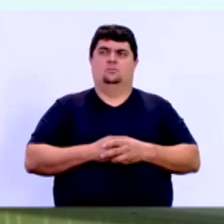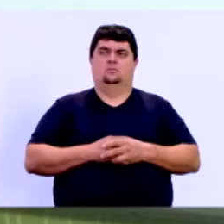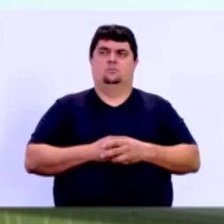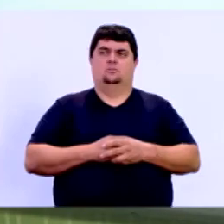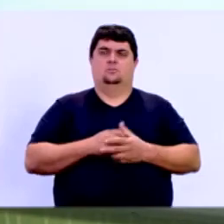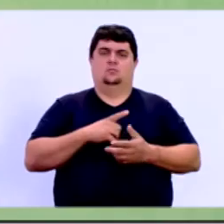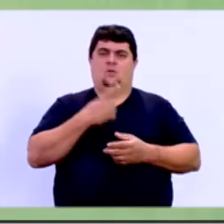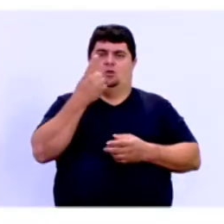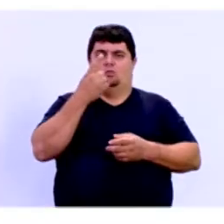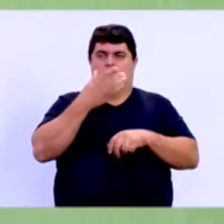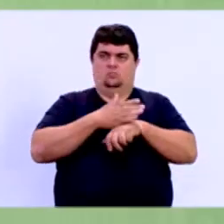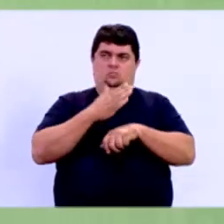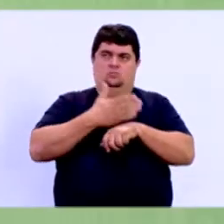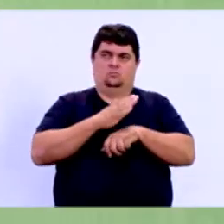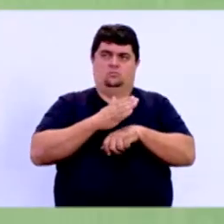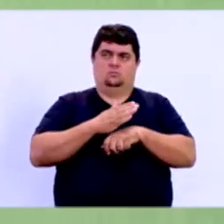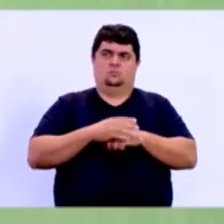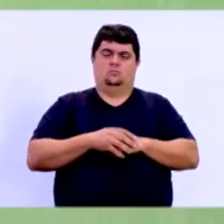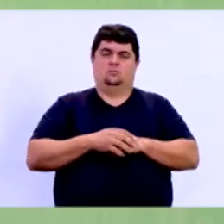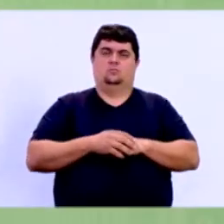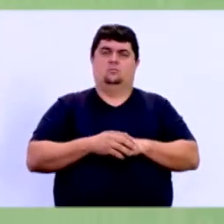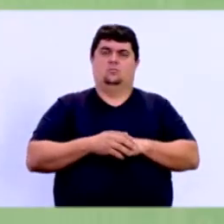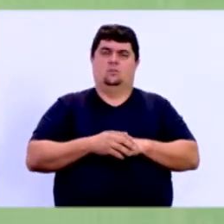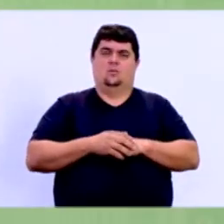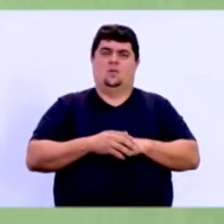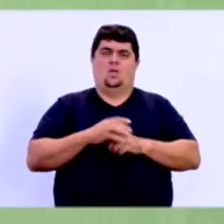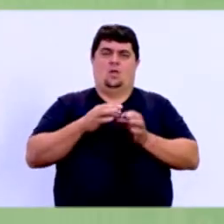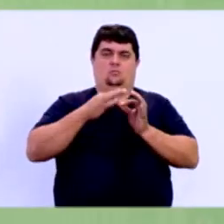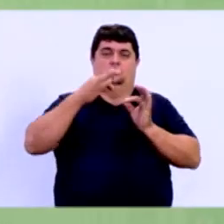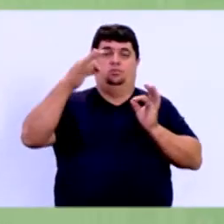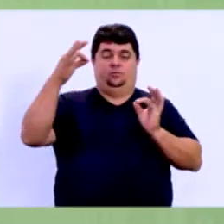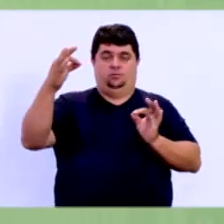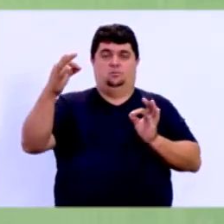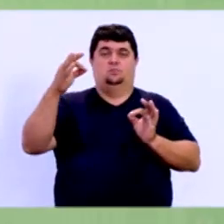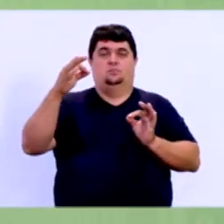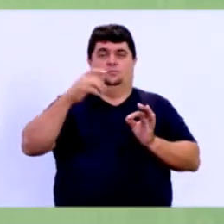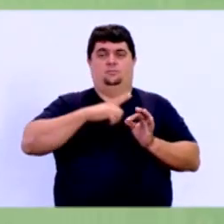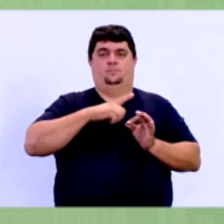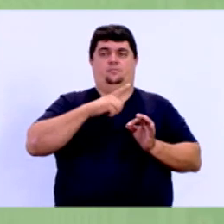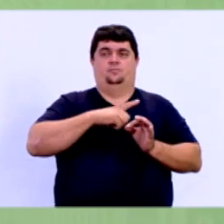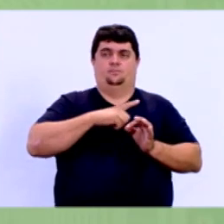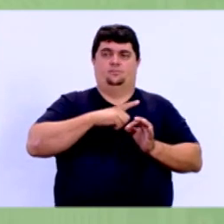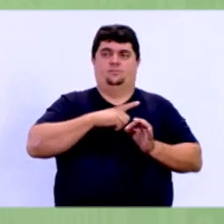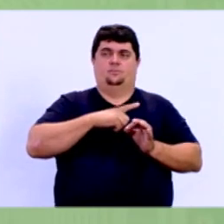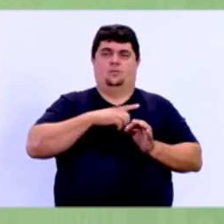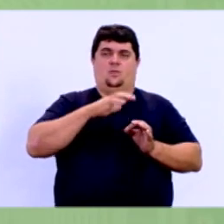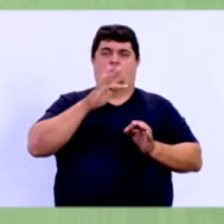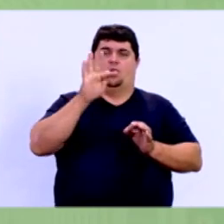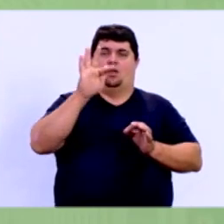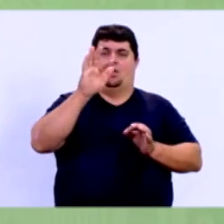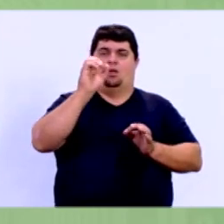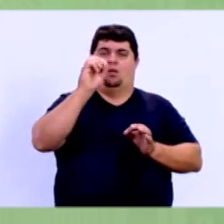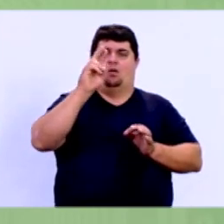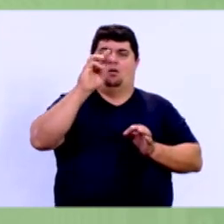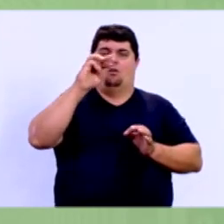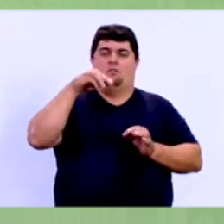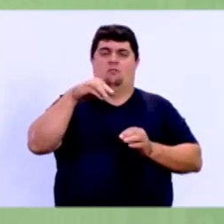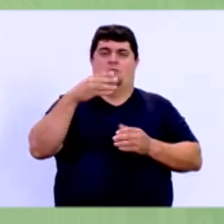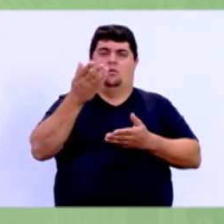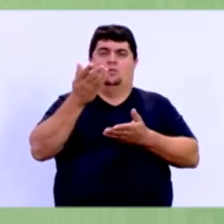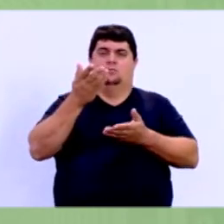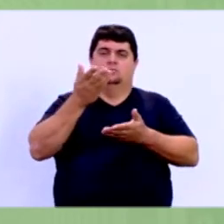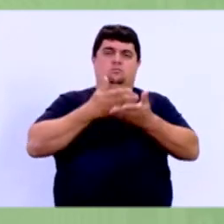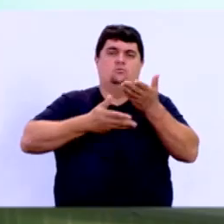uma atividade, né, que é a nossa atividade à distância, né? É um fórum que vocês deverão